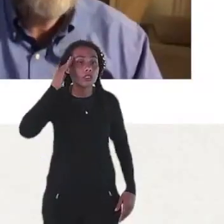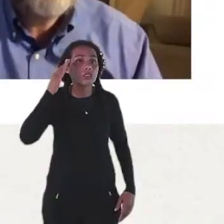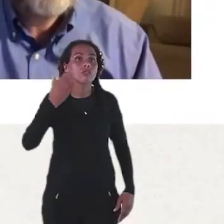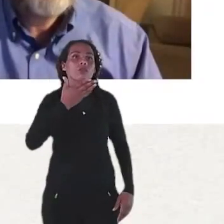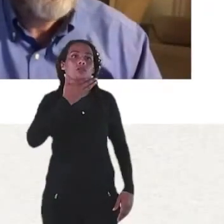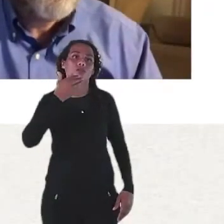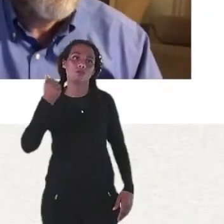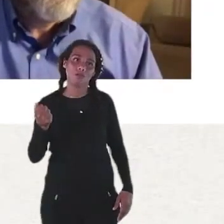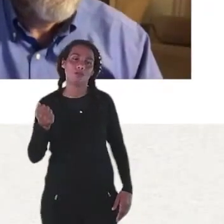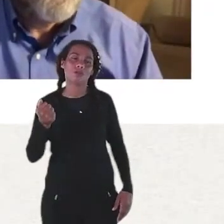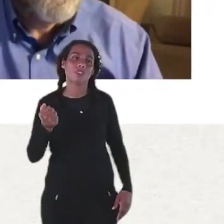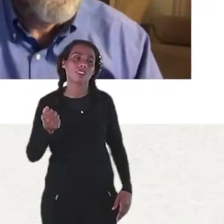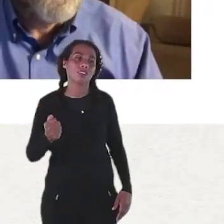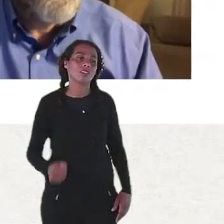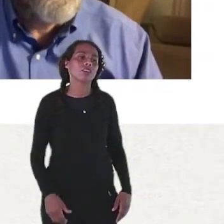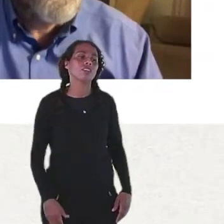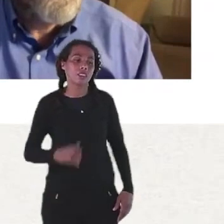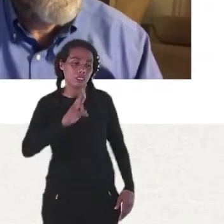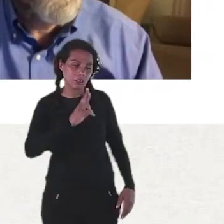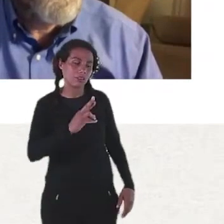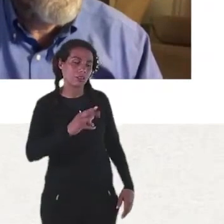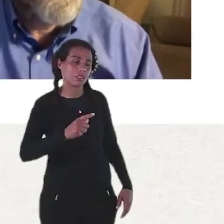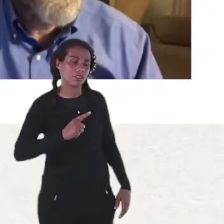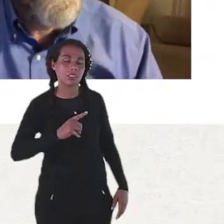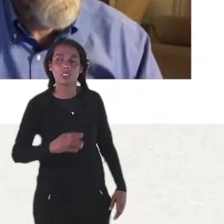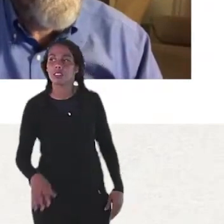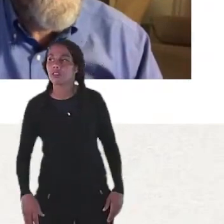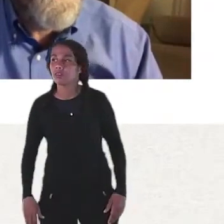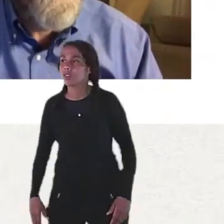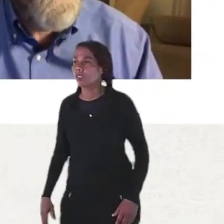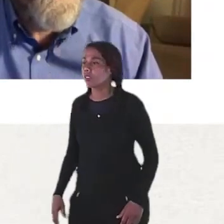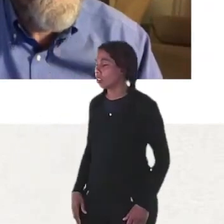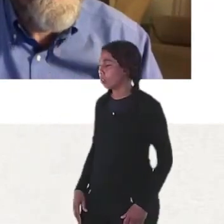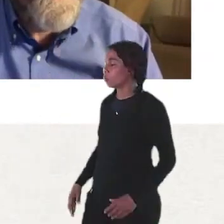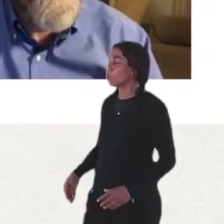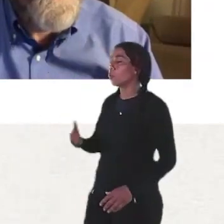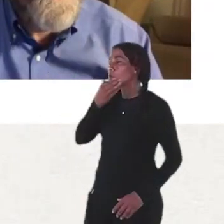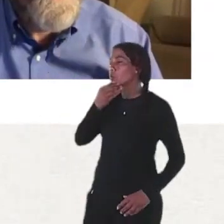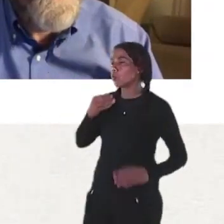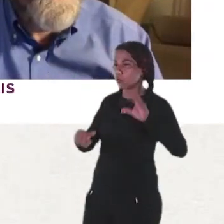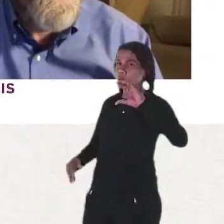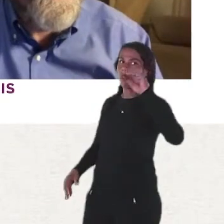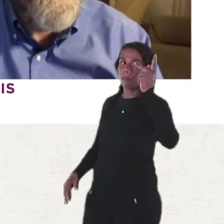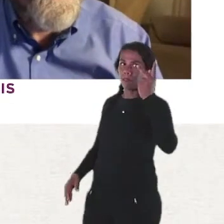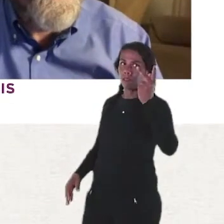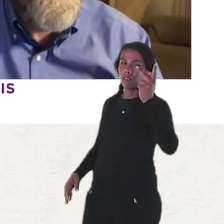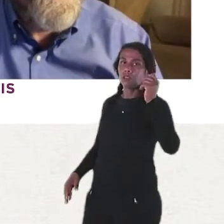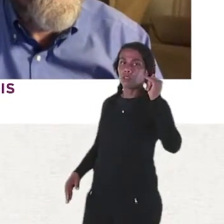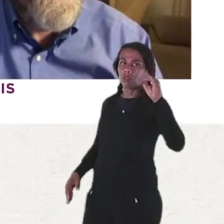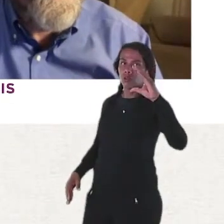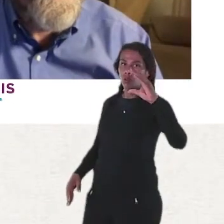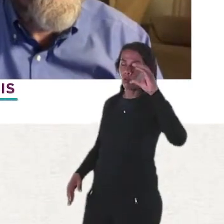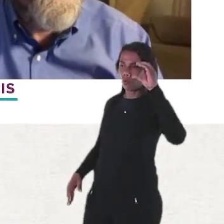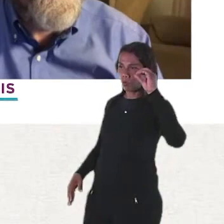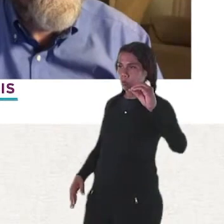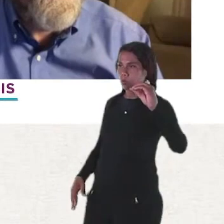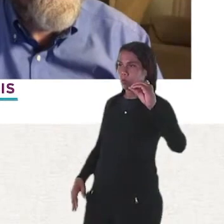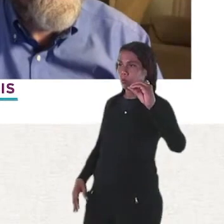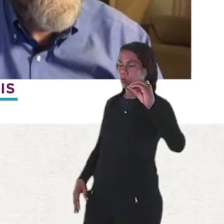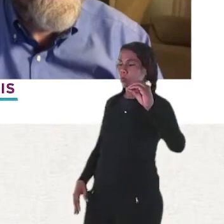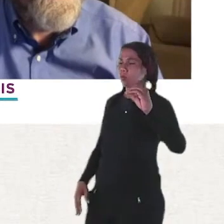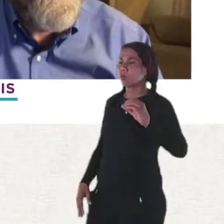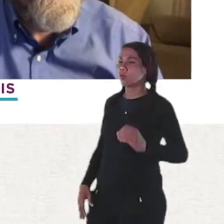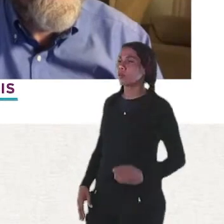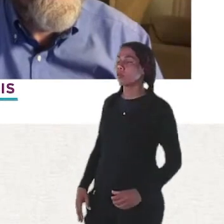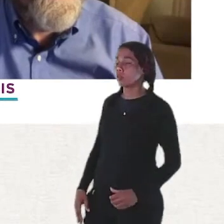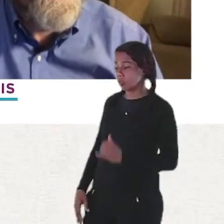livro, né? Olha, o Chico Pinheiro entrou agora dizendo que falou, grande Miguel Nicoleles, estou dividido entre